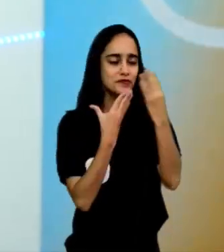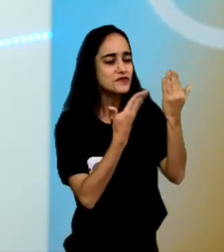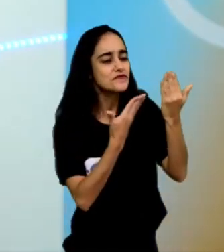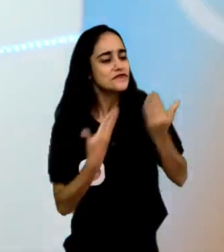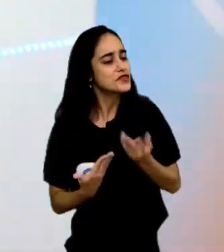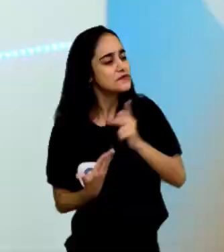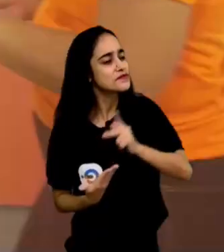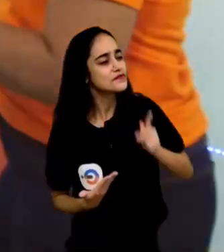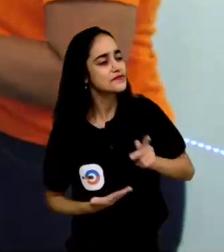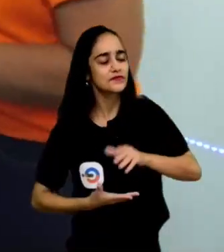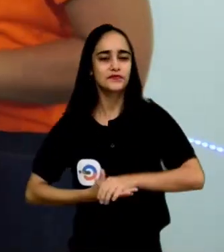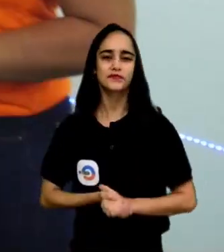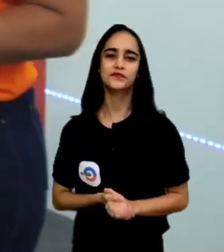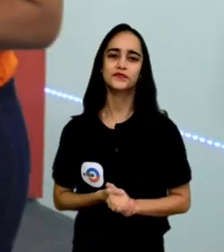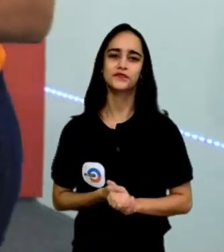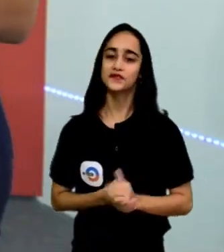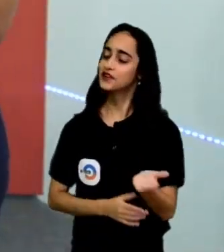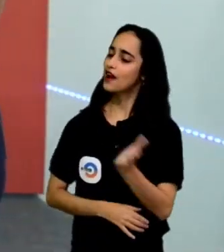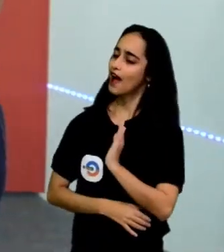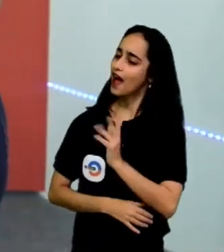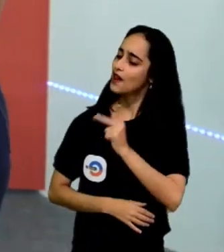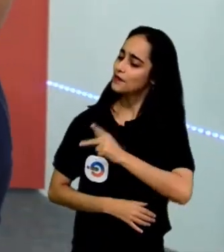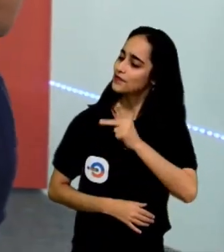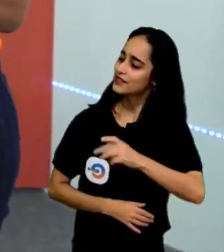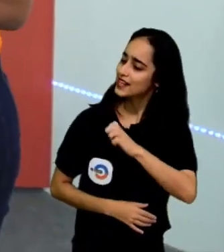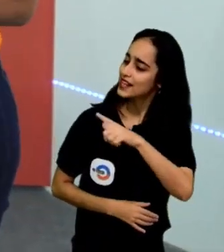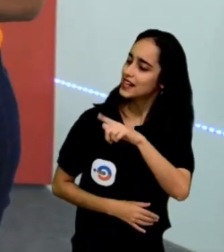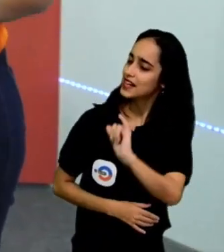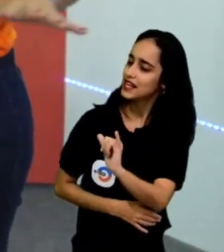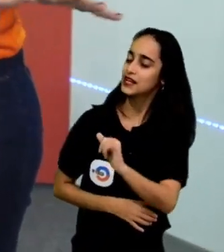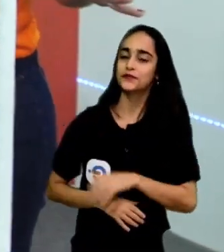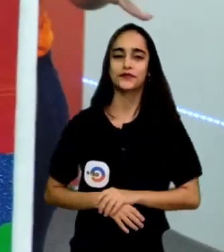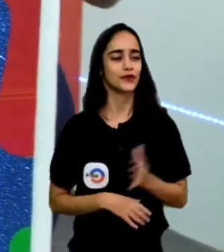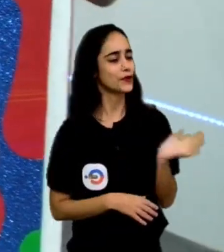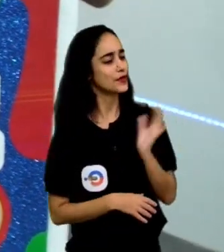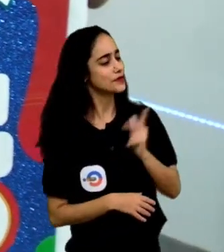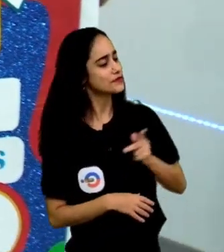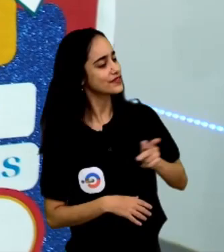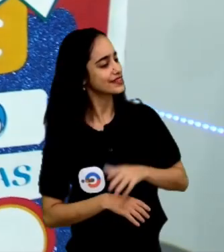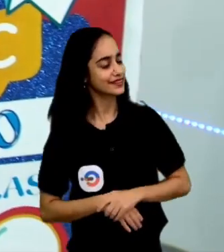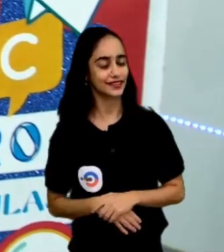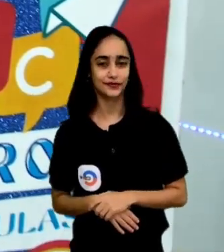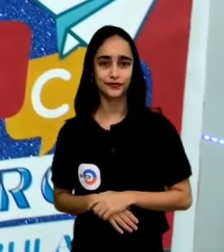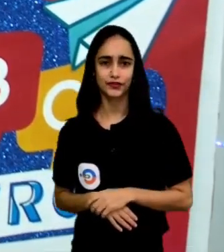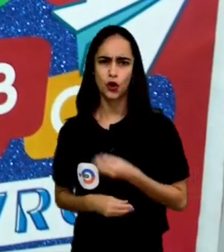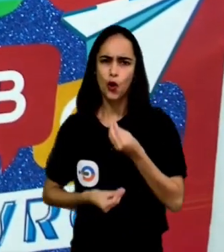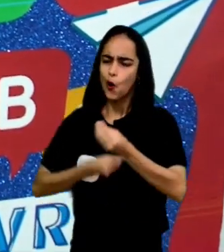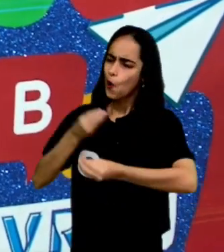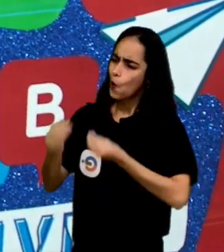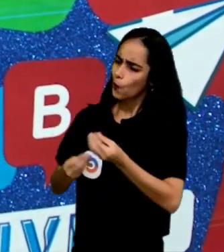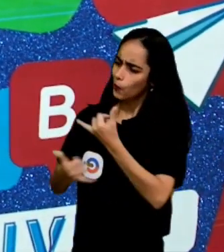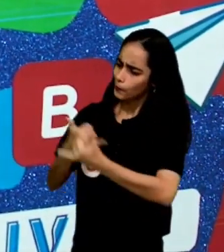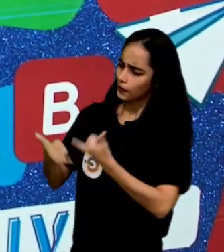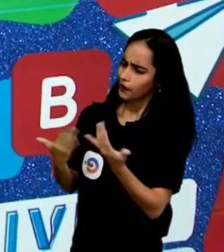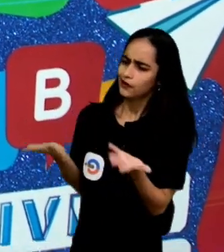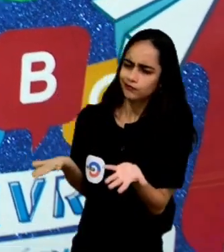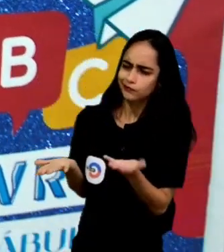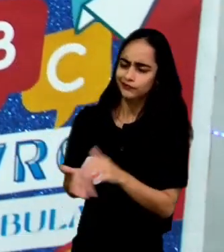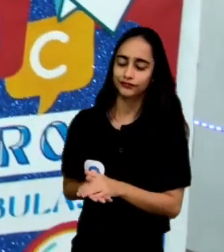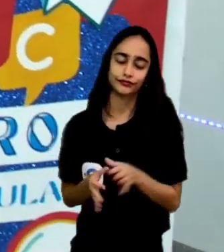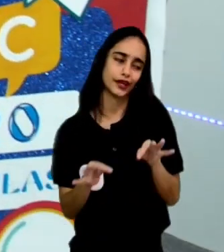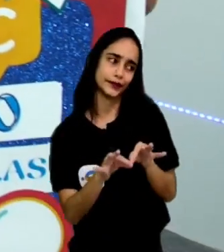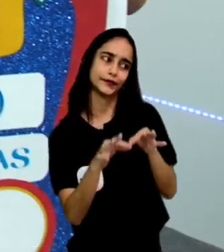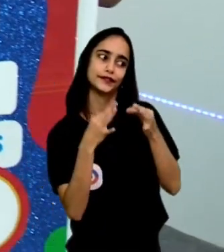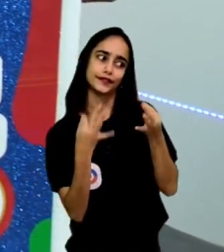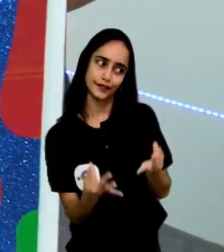professora Kedma! Olá, professora Aline. Olá, professora Como Kedma! vai funcionar o nosso jogo? Muito simples,